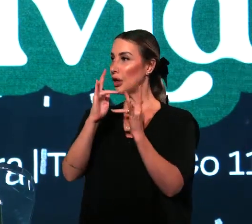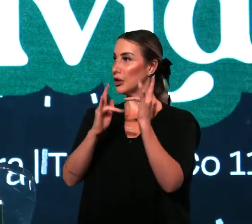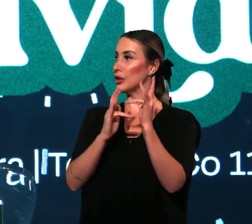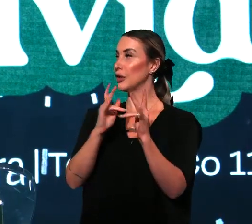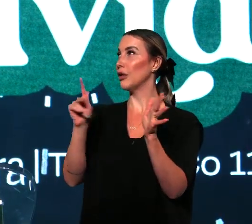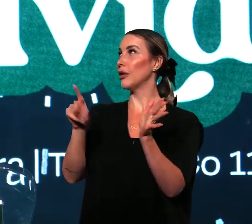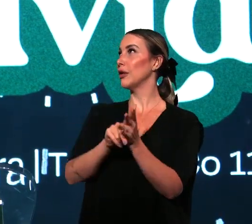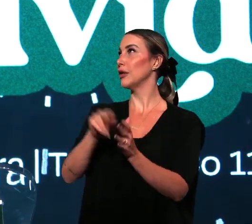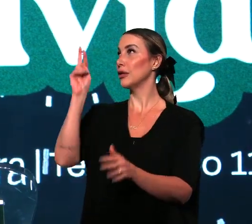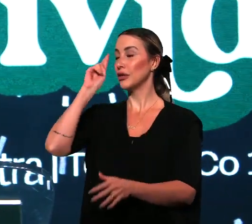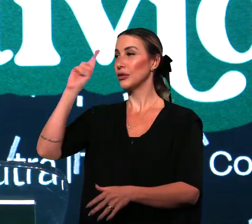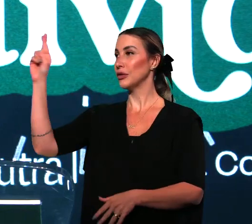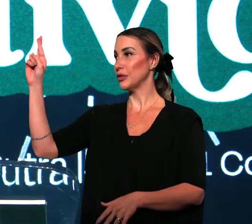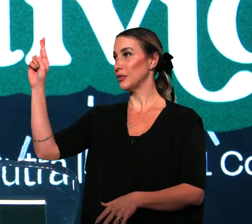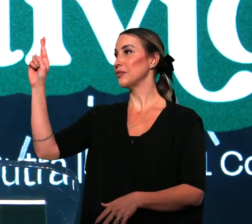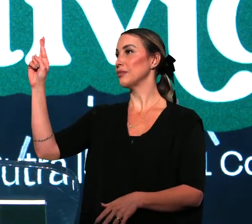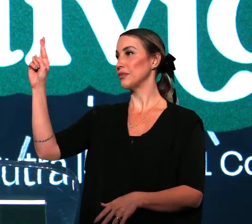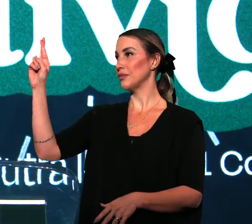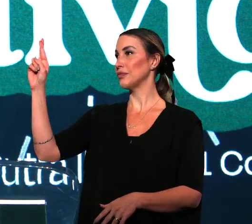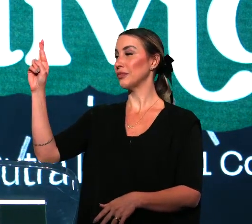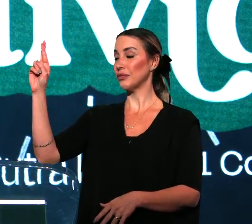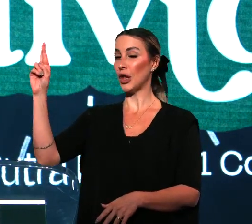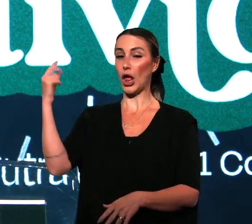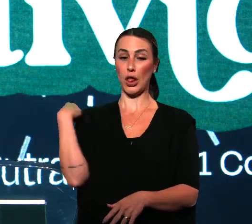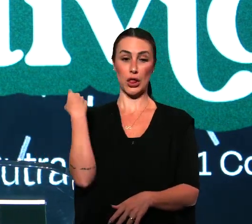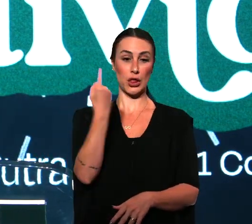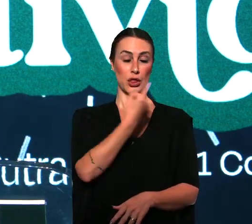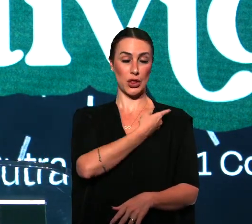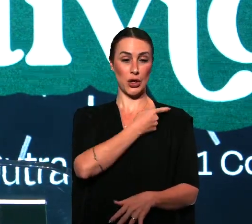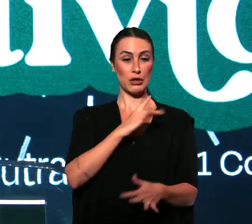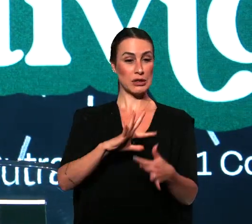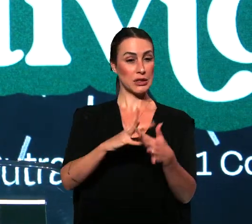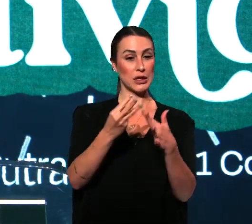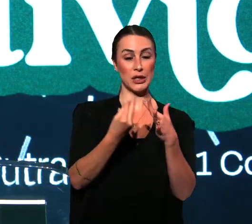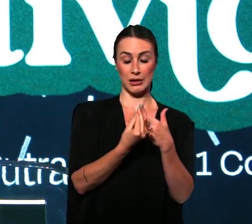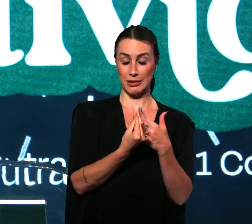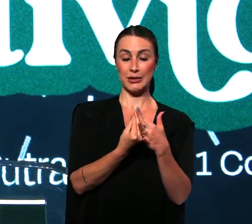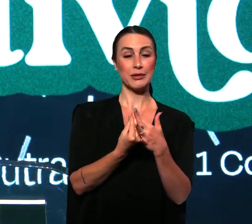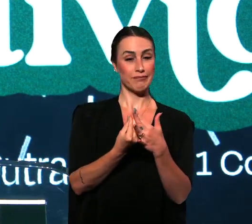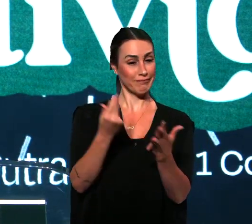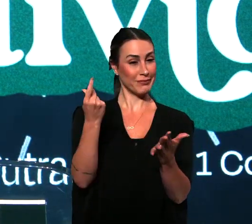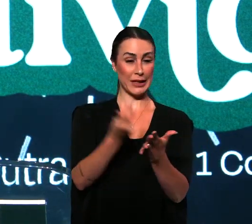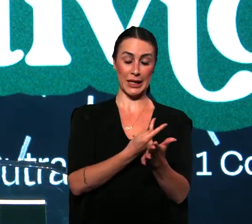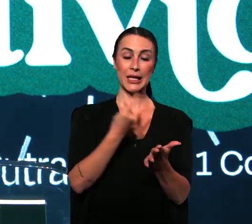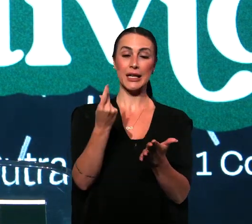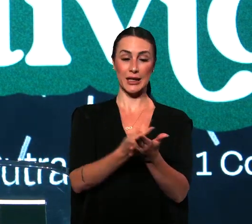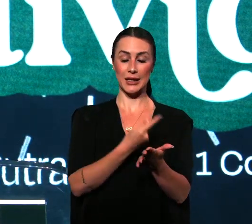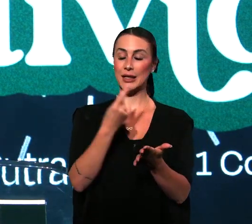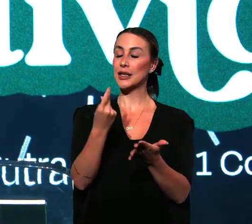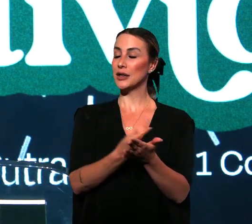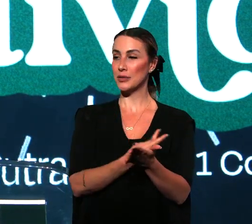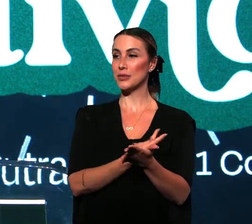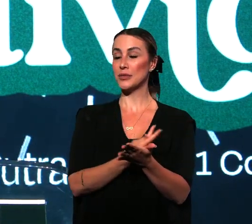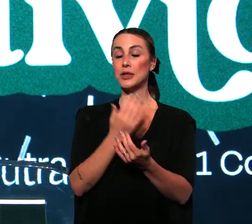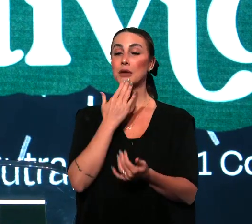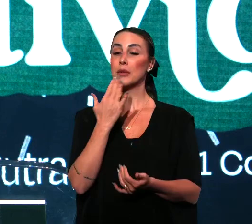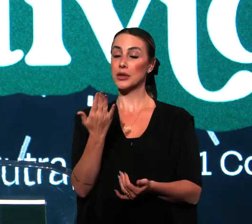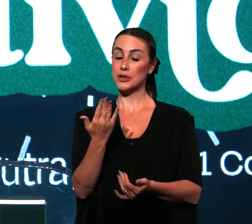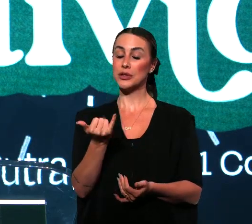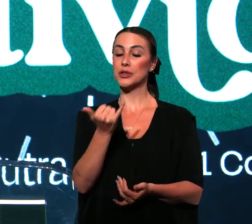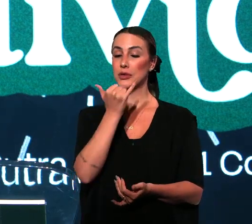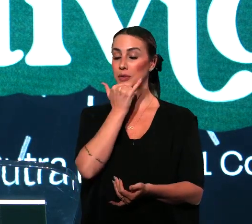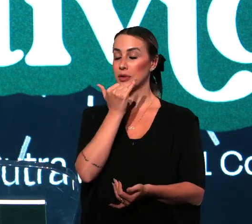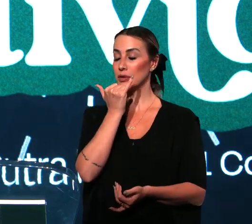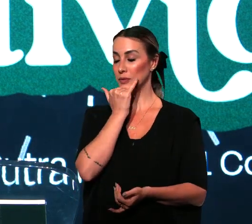única. Por isso que nós erramos e vamos acertar as contas hoje aqui em nome de Jesus. Nada mais